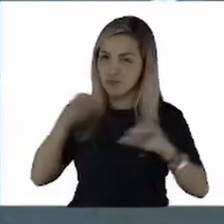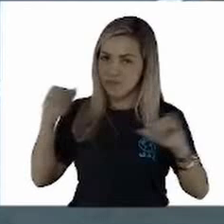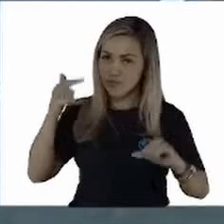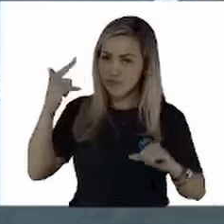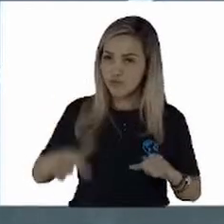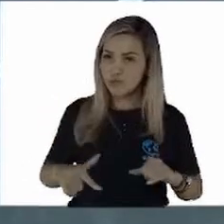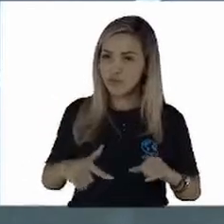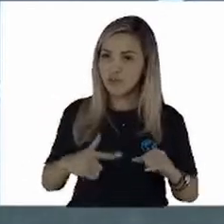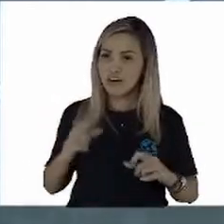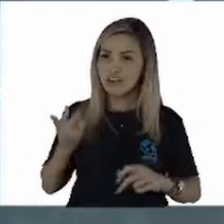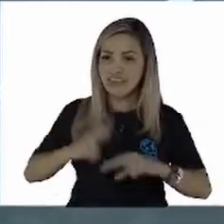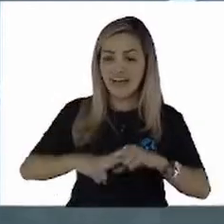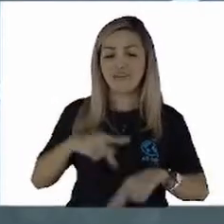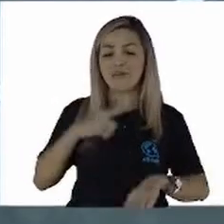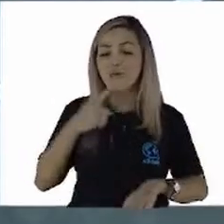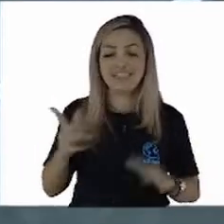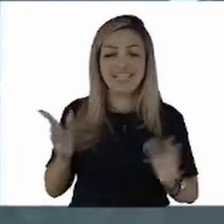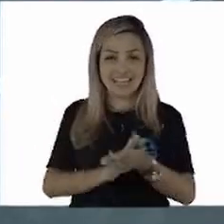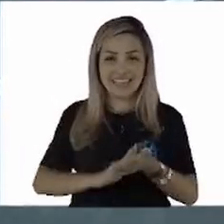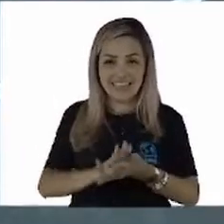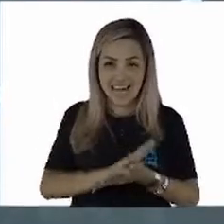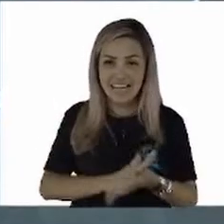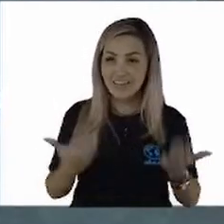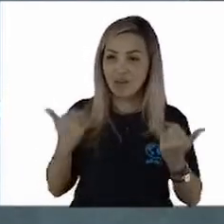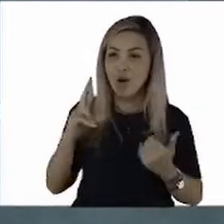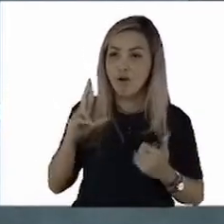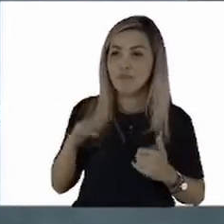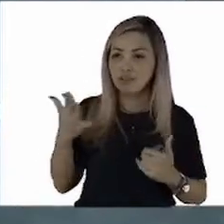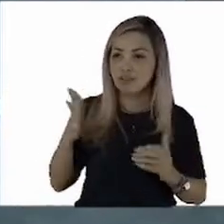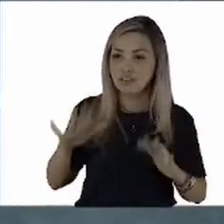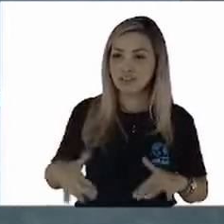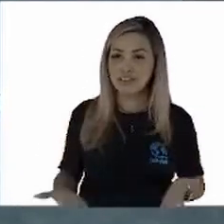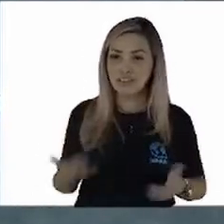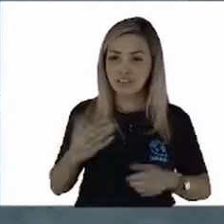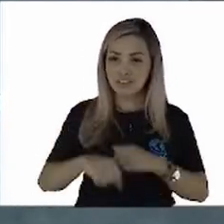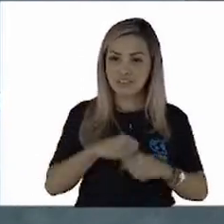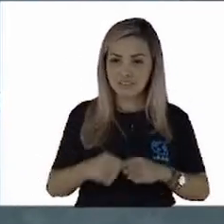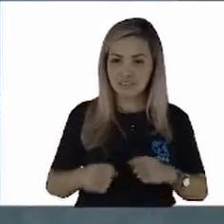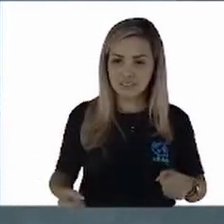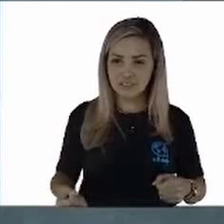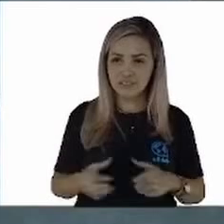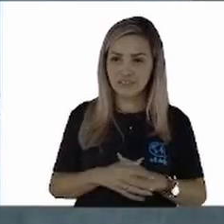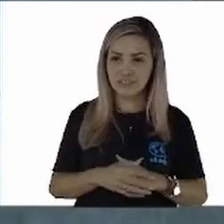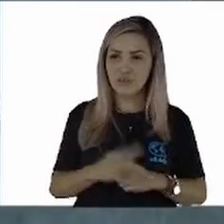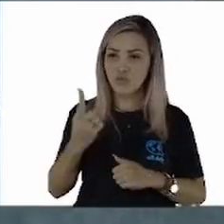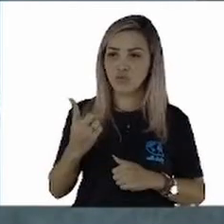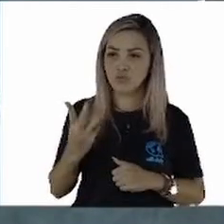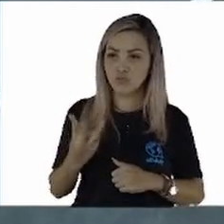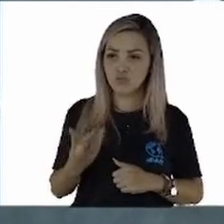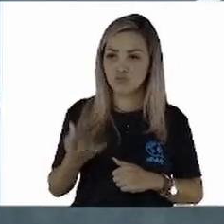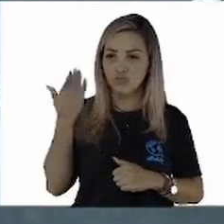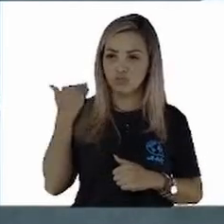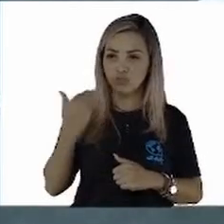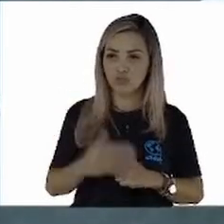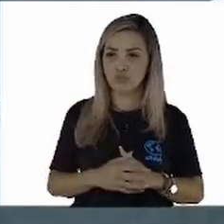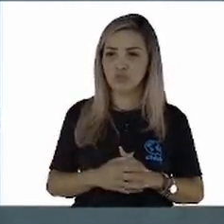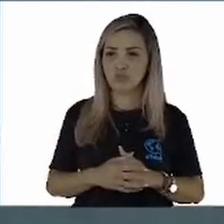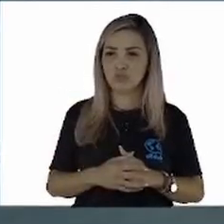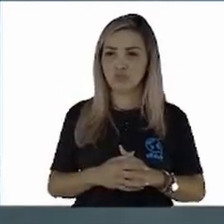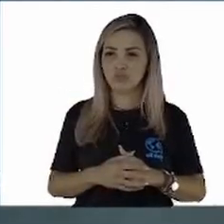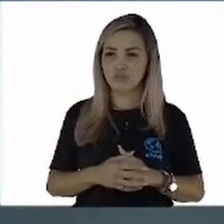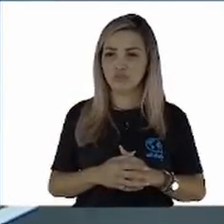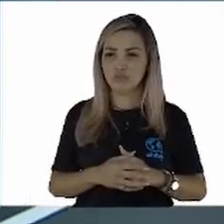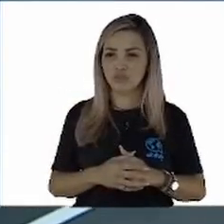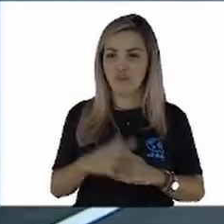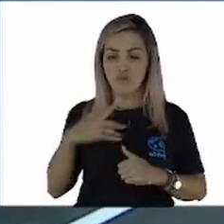falar, se não trava, não passa nada. Robson, quando eu pedir você abaixa, todo amarrado, casaco no meu colo, 1, 2, 3, pode suspender,